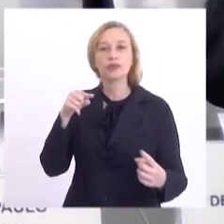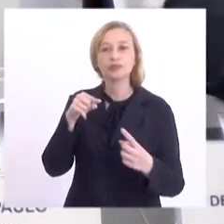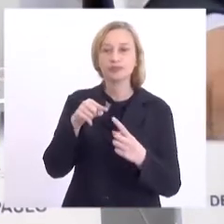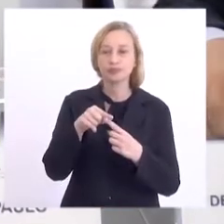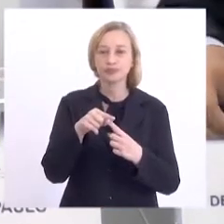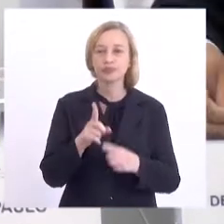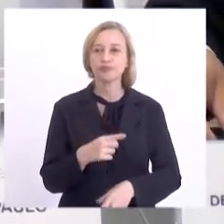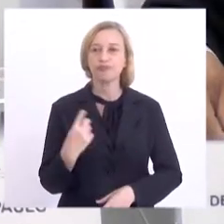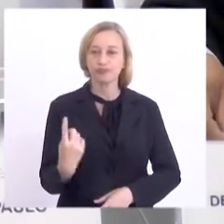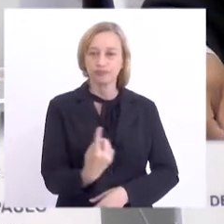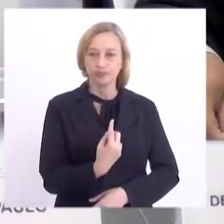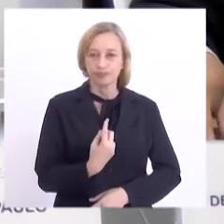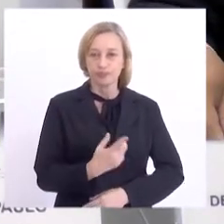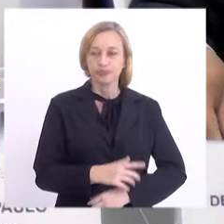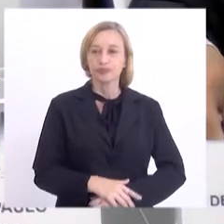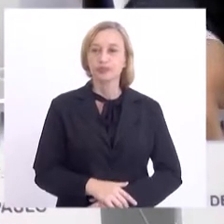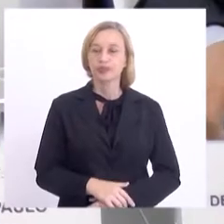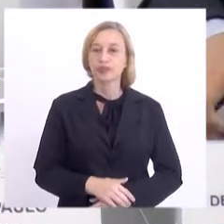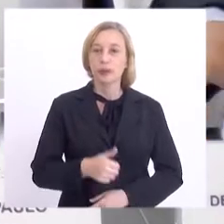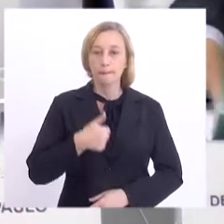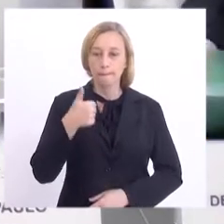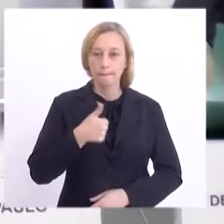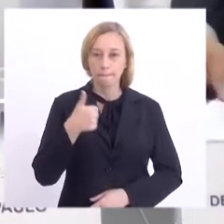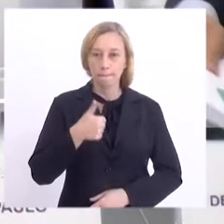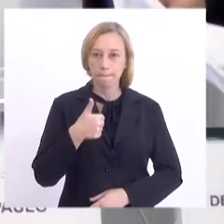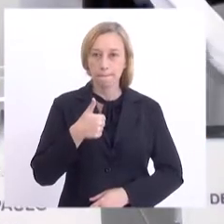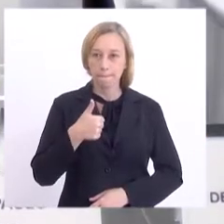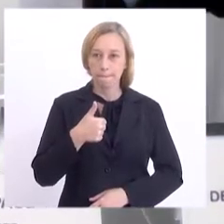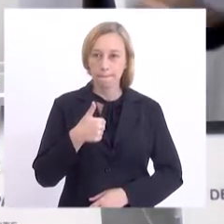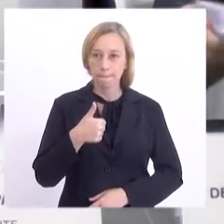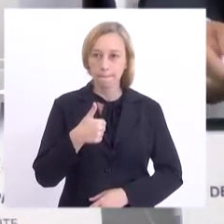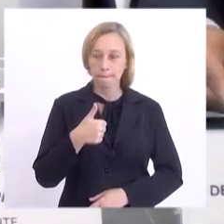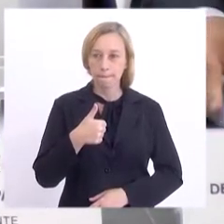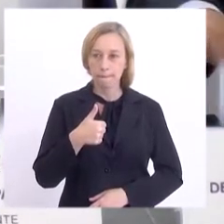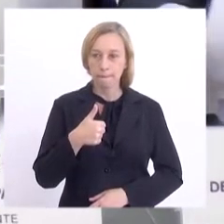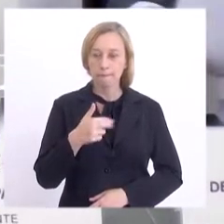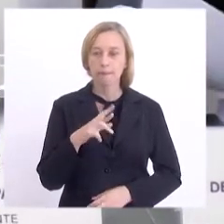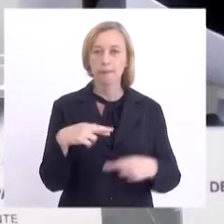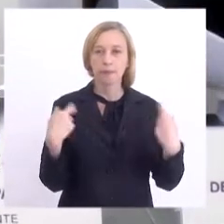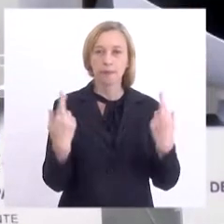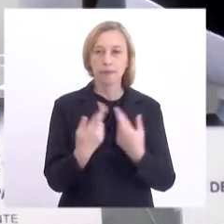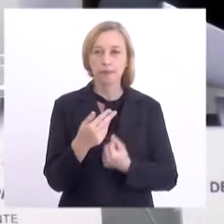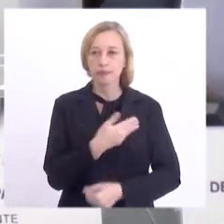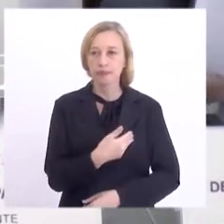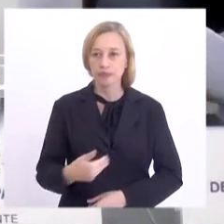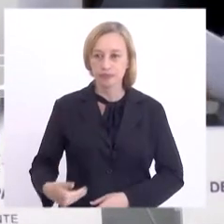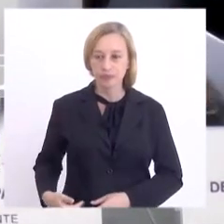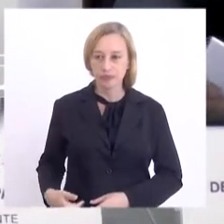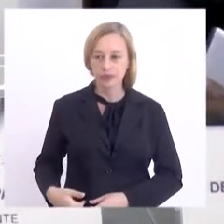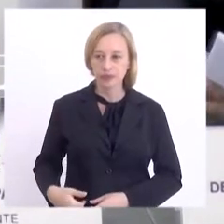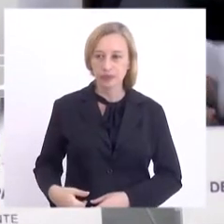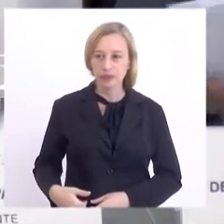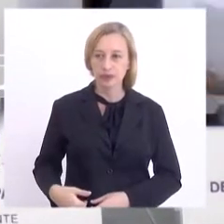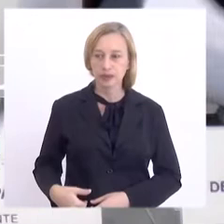da nossa primeira audiência pública É semi-presencial